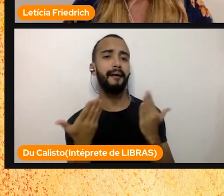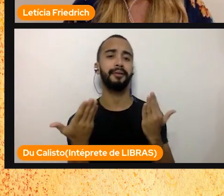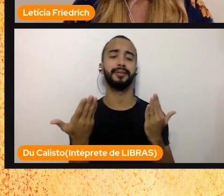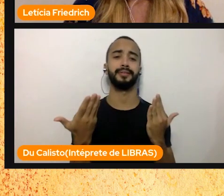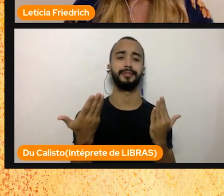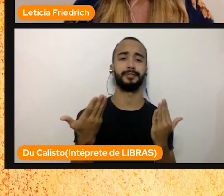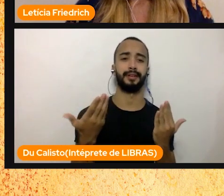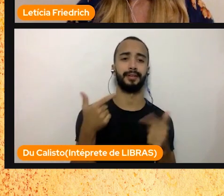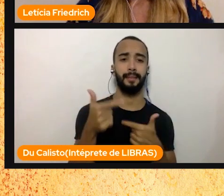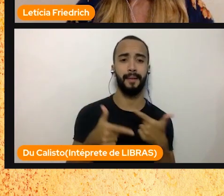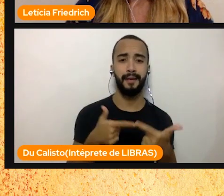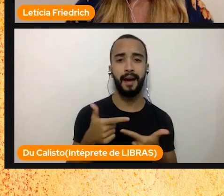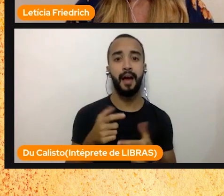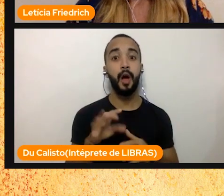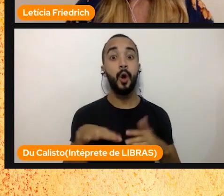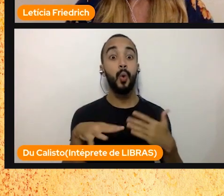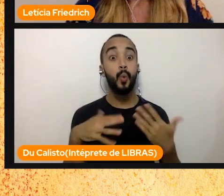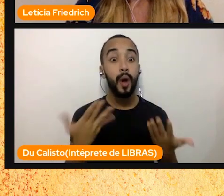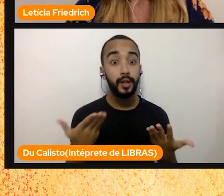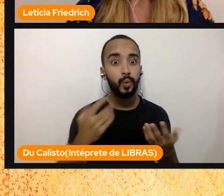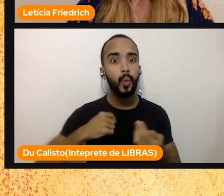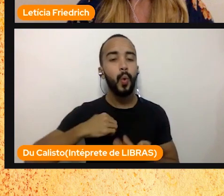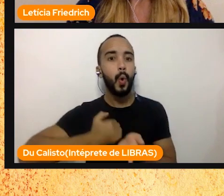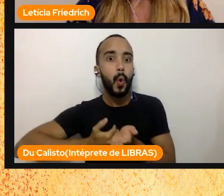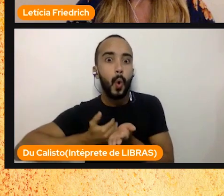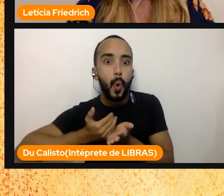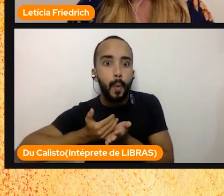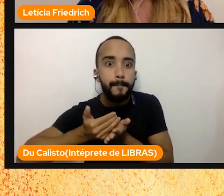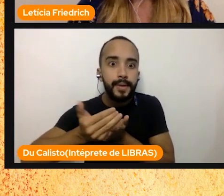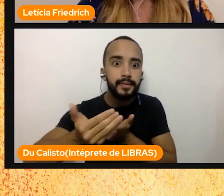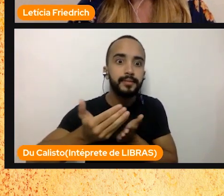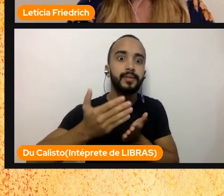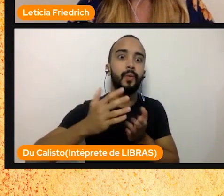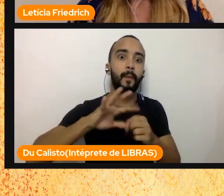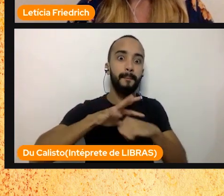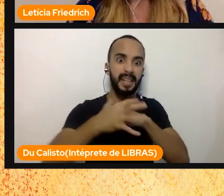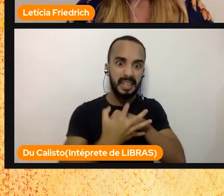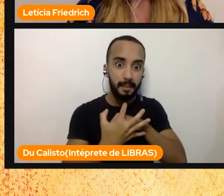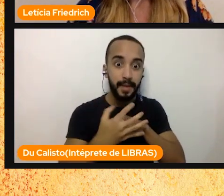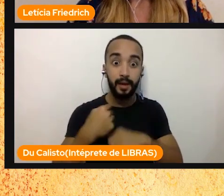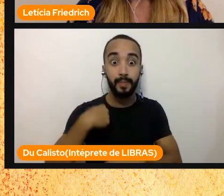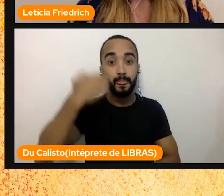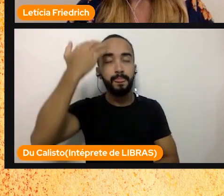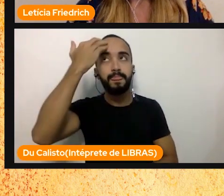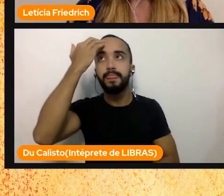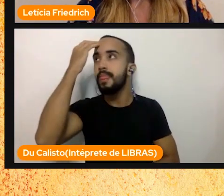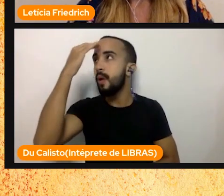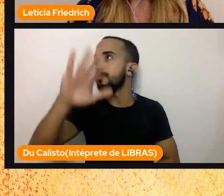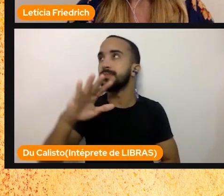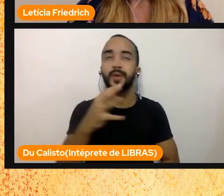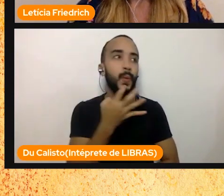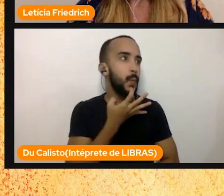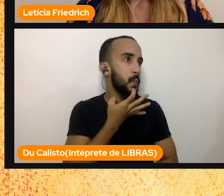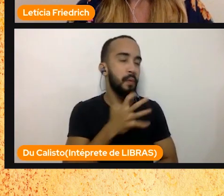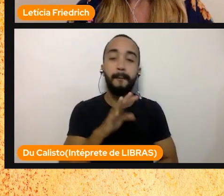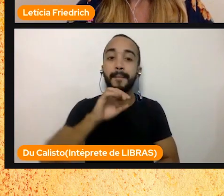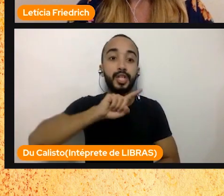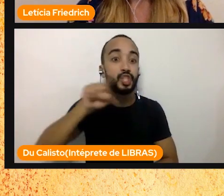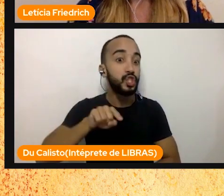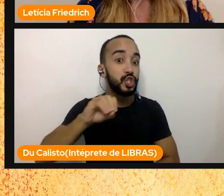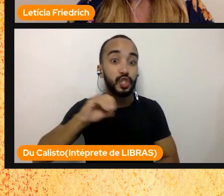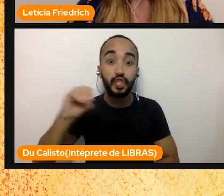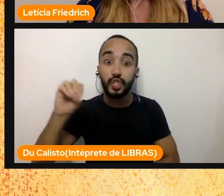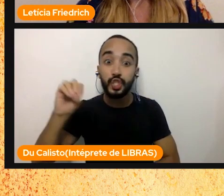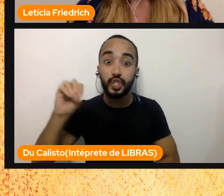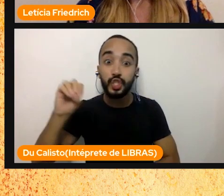a pandemia, não sabia nem o que era o Zoom, né, e hoje eu uso o Zoom o dia inteiro para fazer milhares de reuniões, então termina que para todo